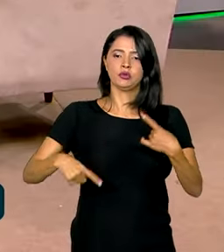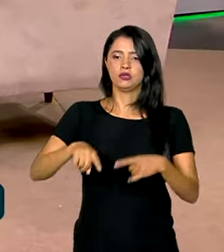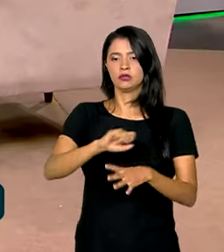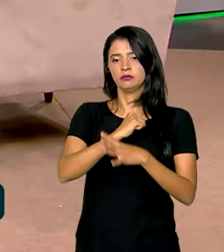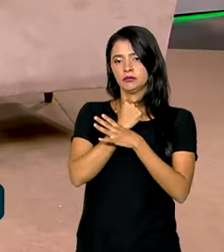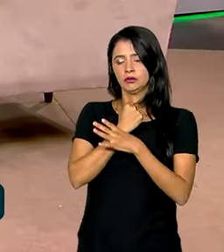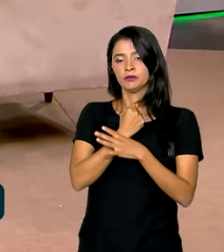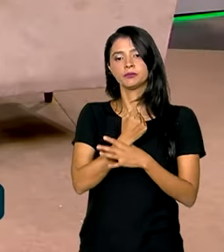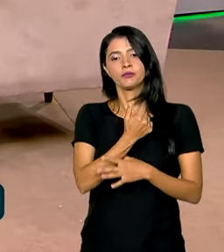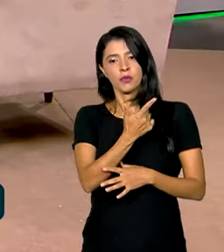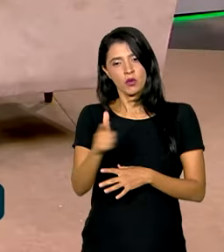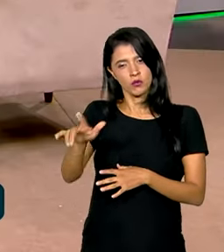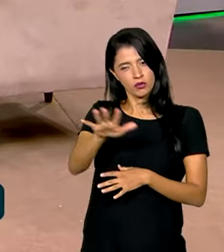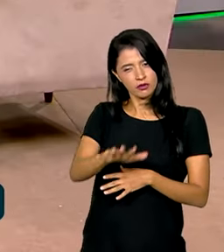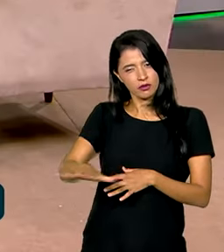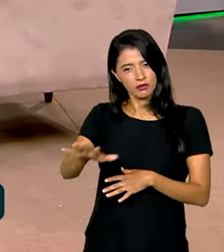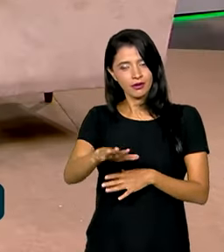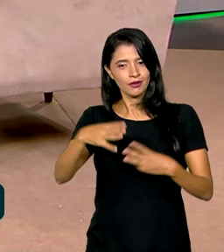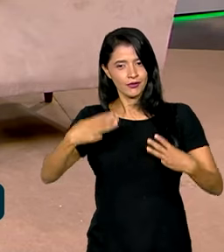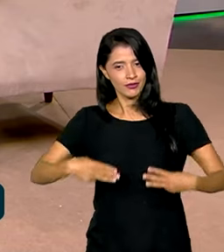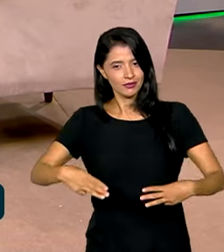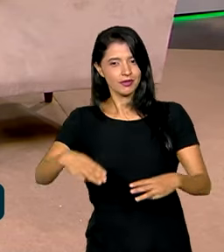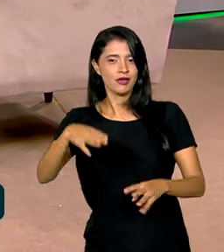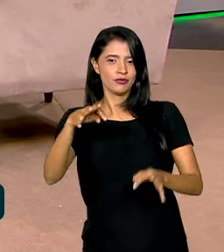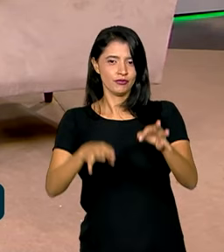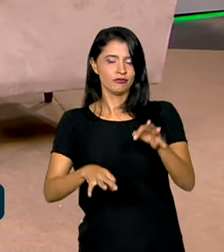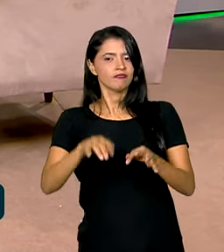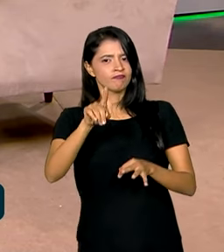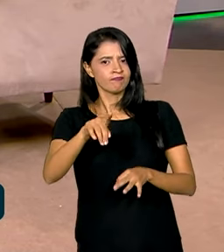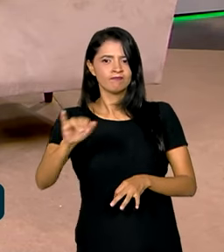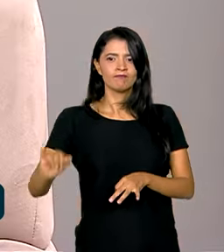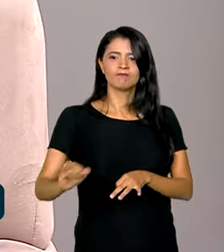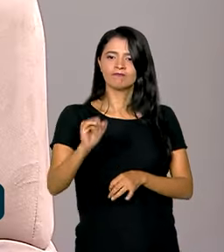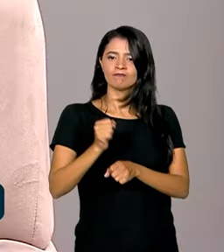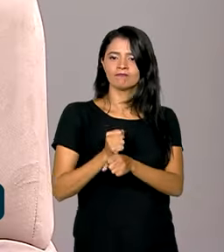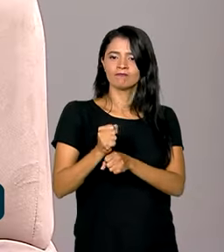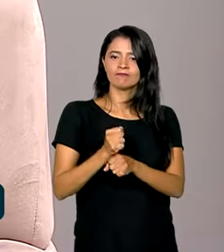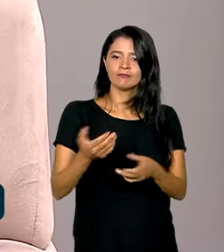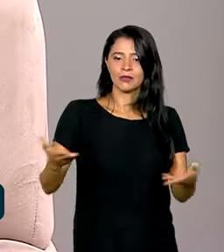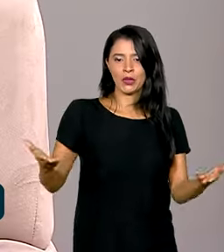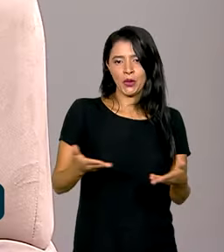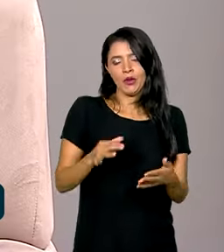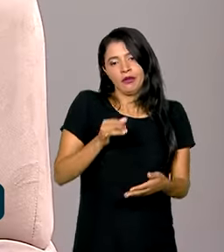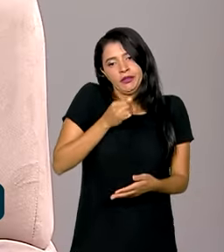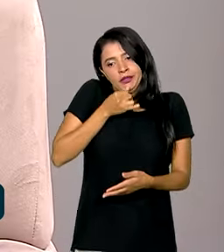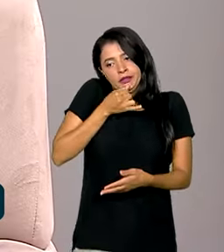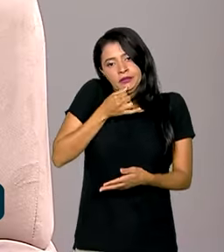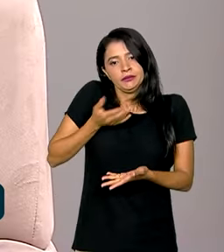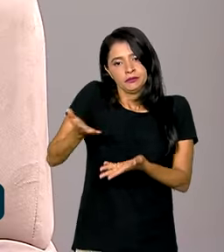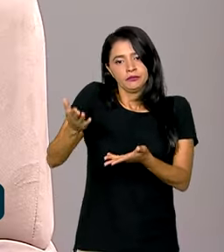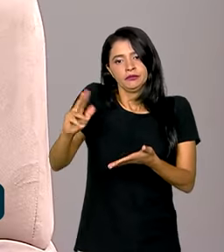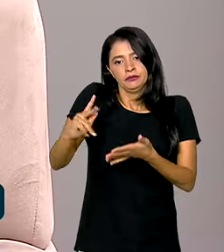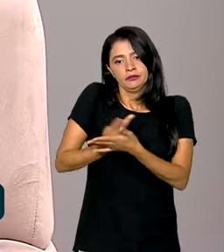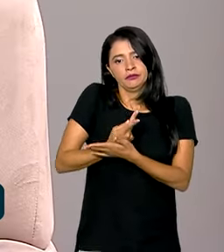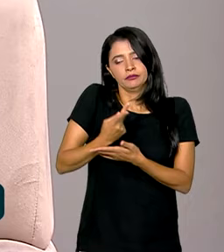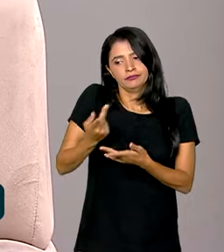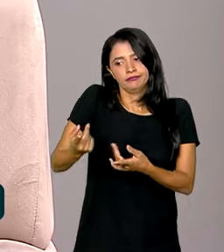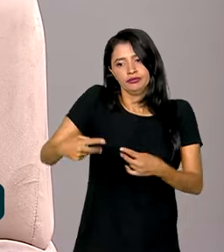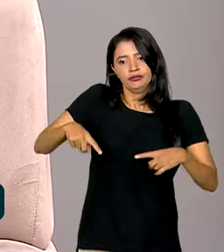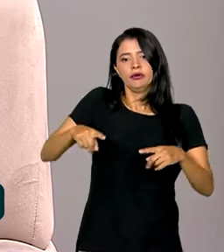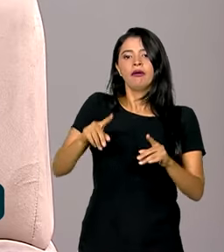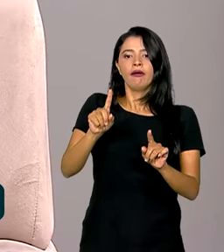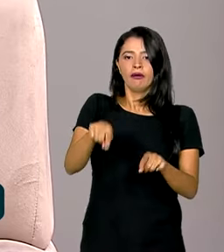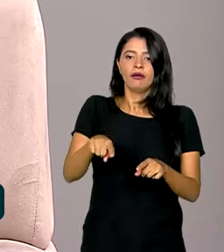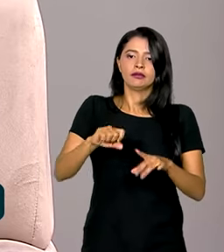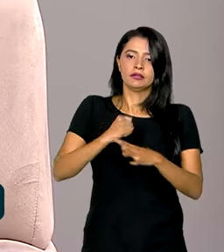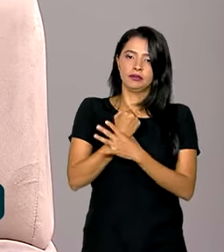certo. Uma outra área em que a atuação do Ministério da Justiça foi marcante este ano, infelizmente pelos fatos que provocaram isso, é a